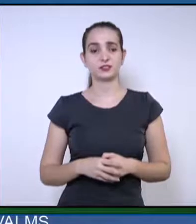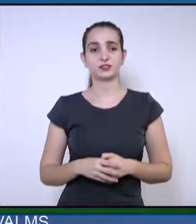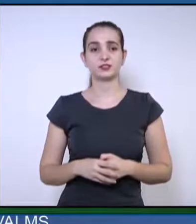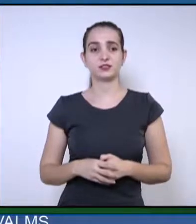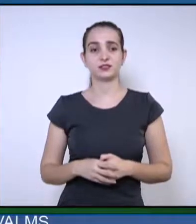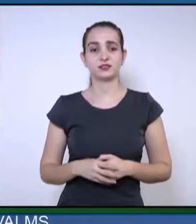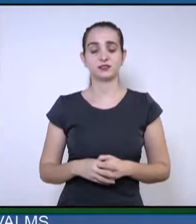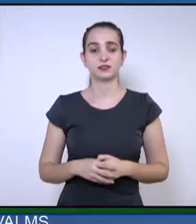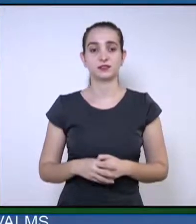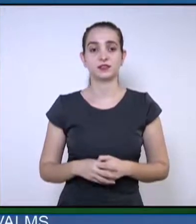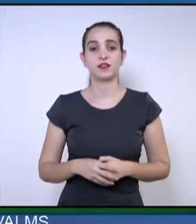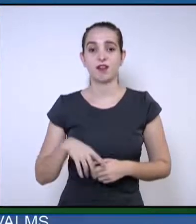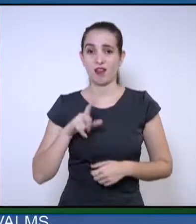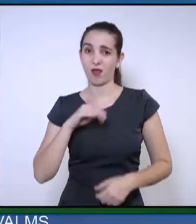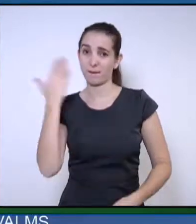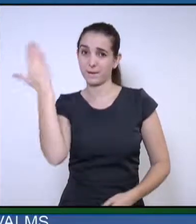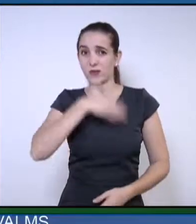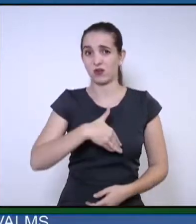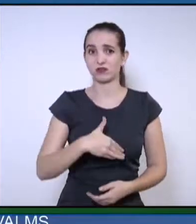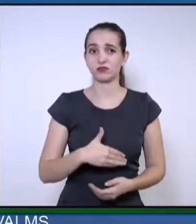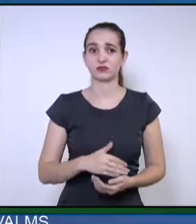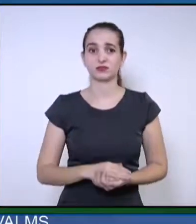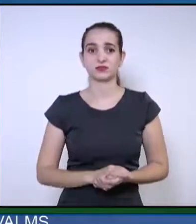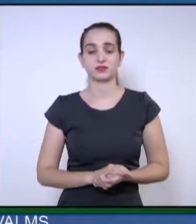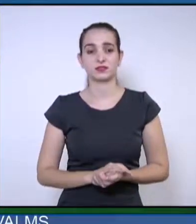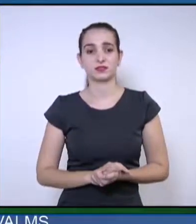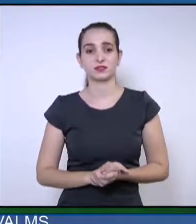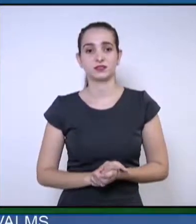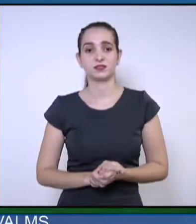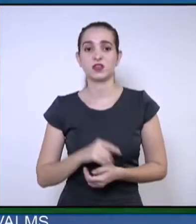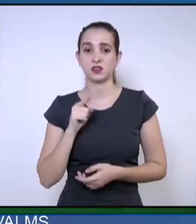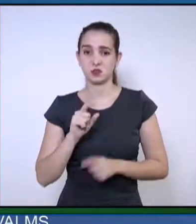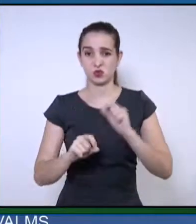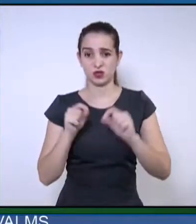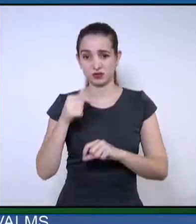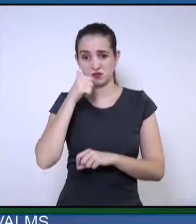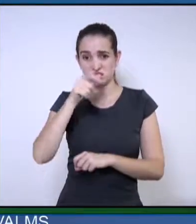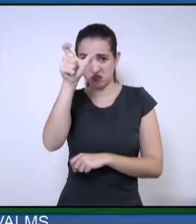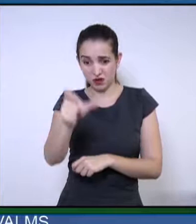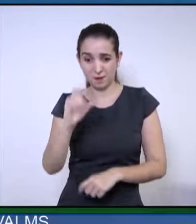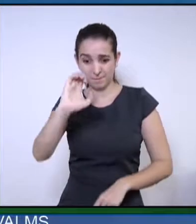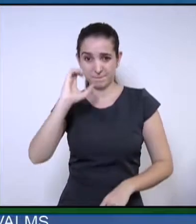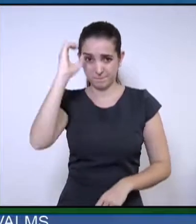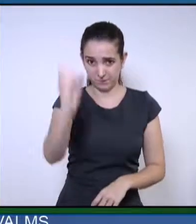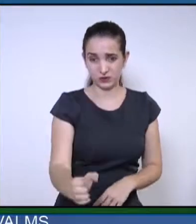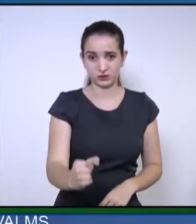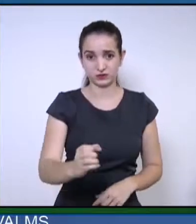É comprovadamente que esse assassinato